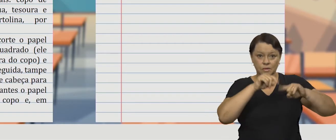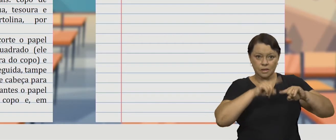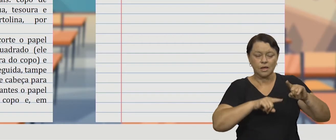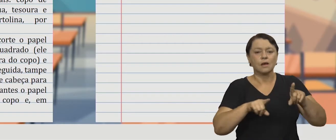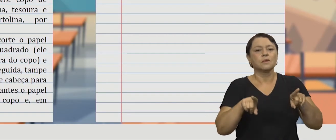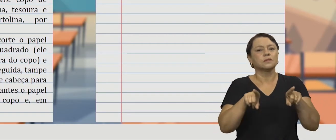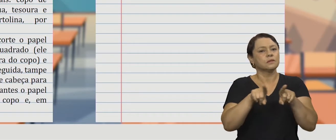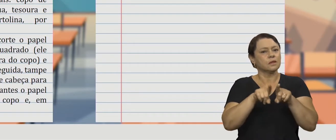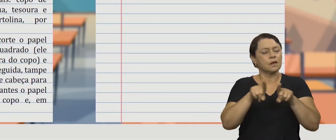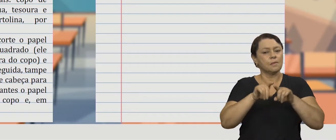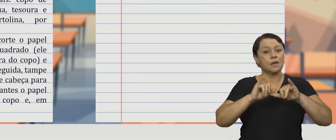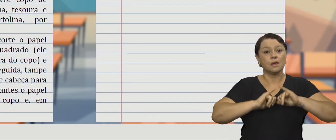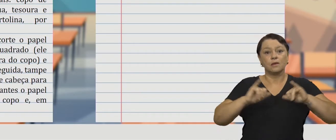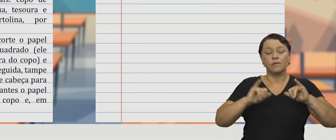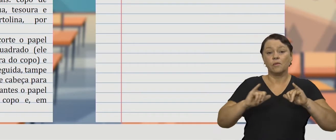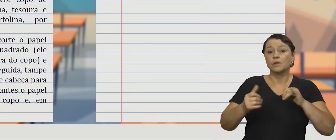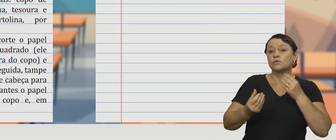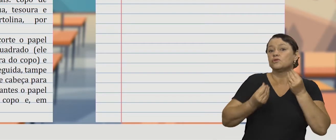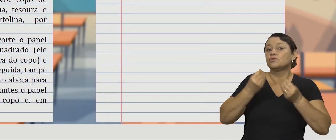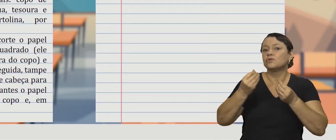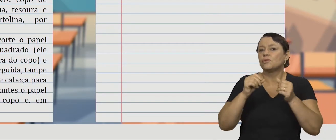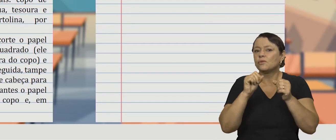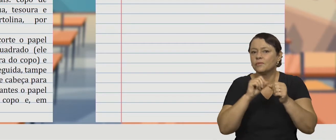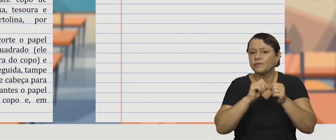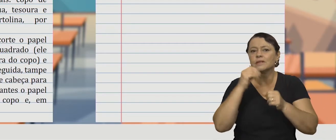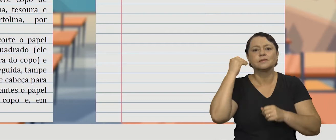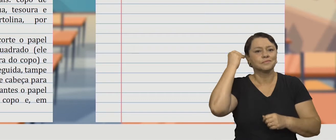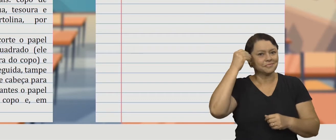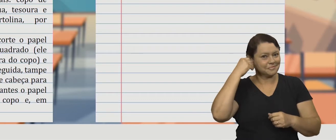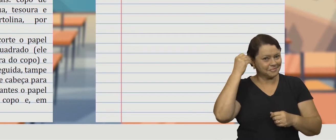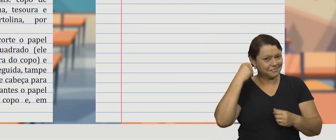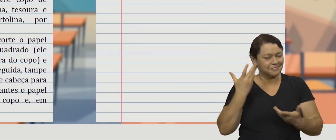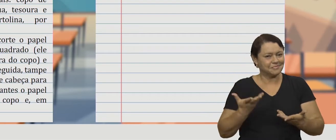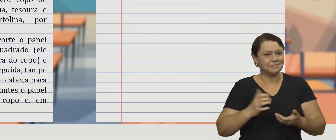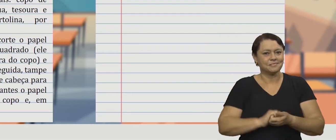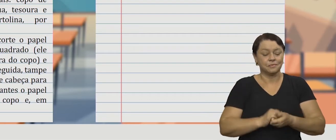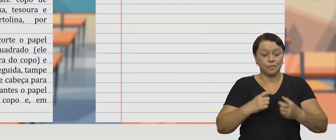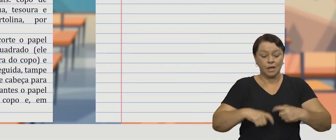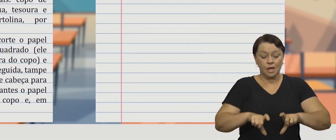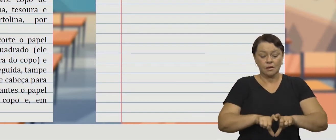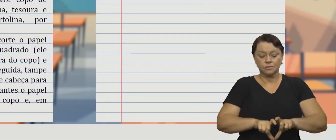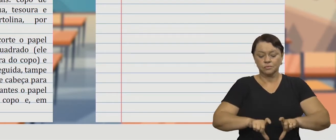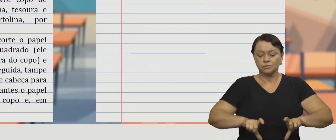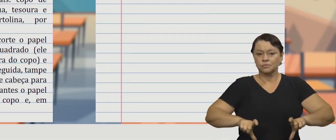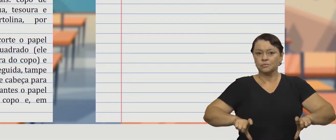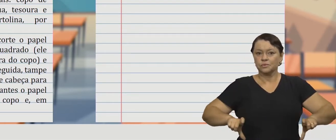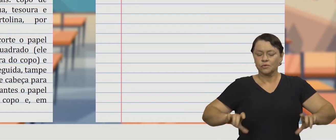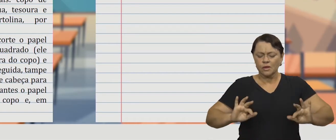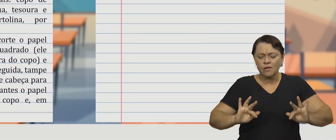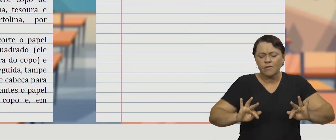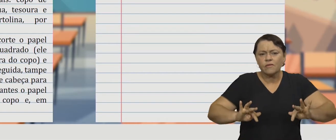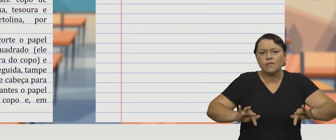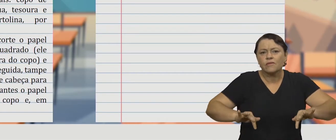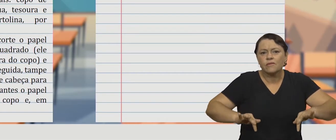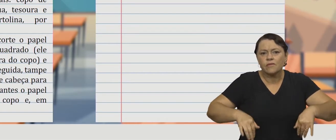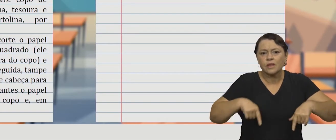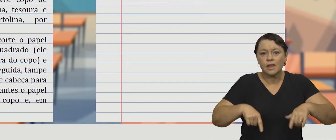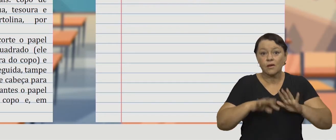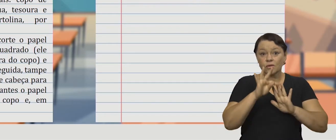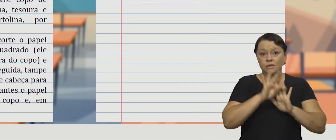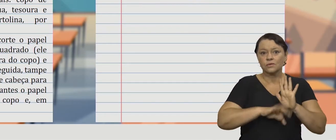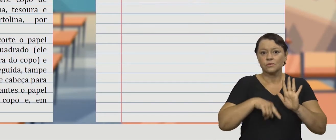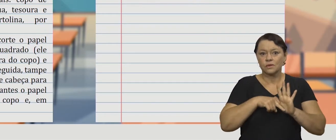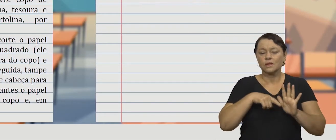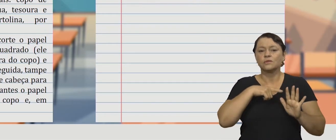as informações sobre como fazer o experimento. A conclusão, essa última parte do texto,